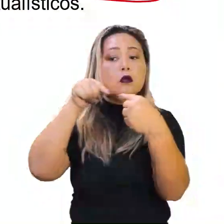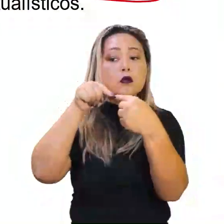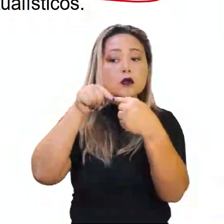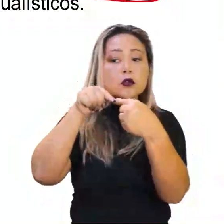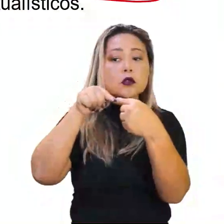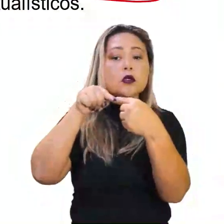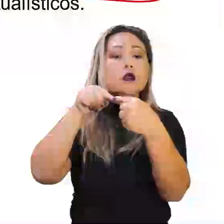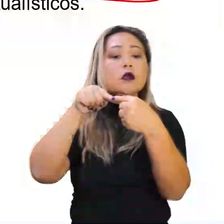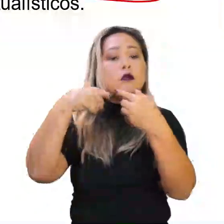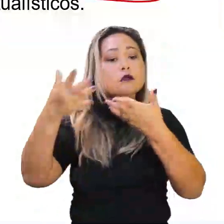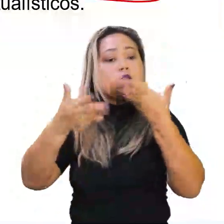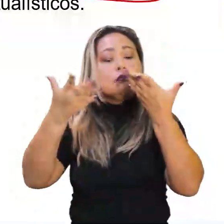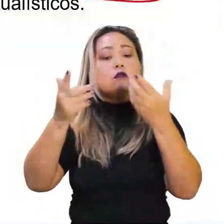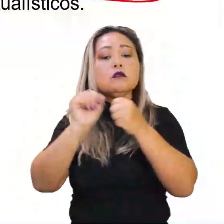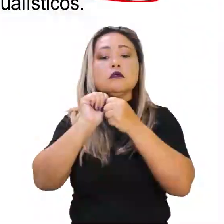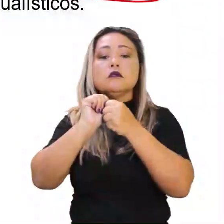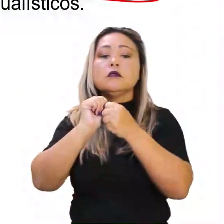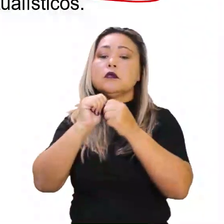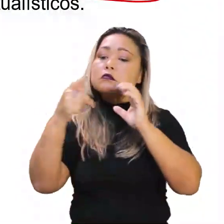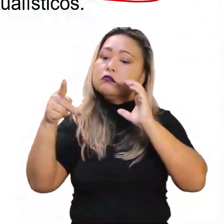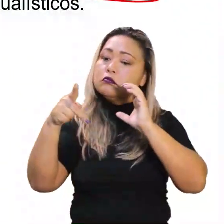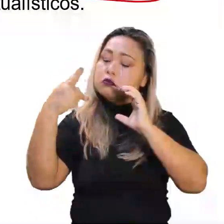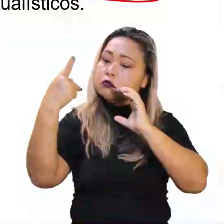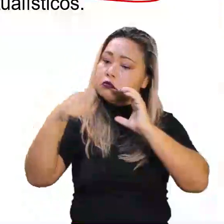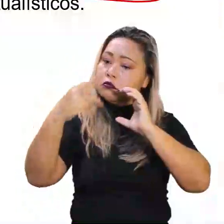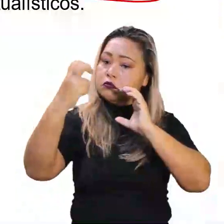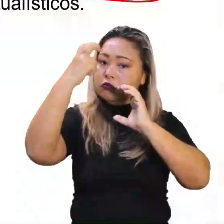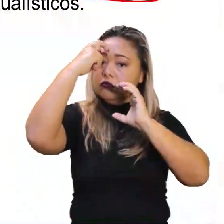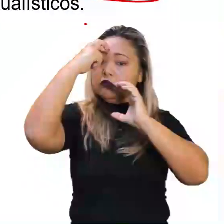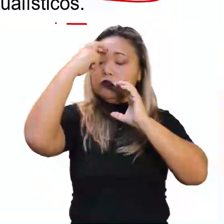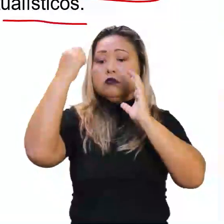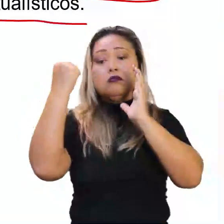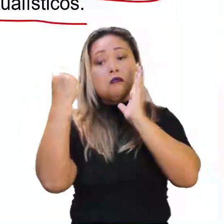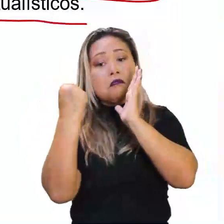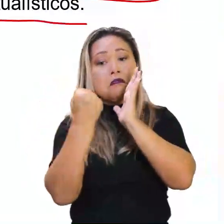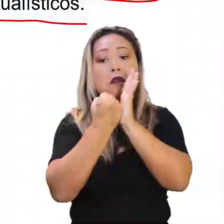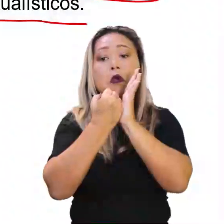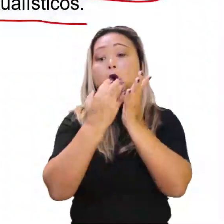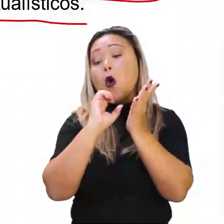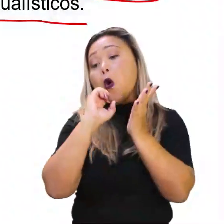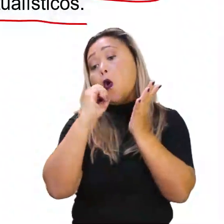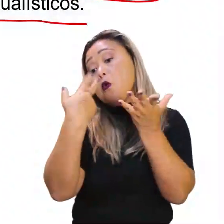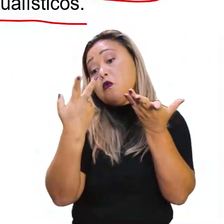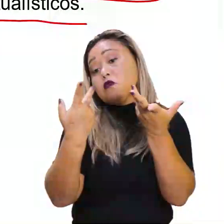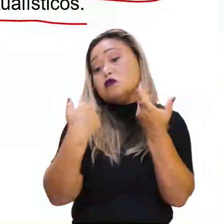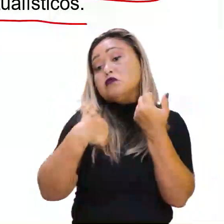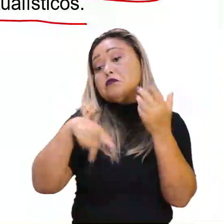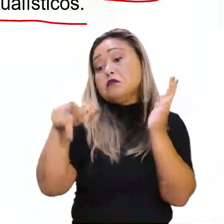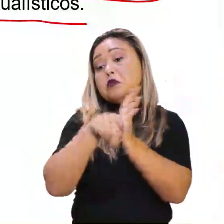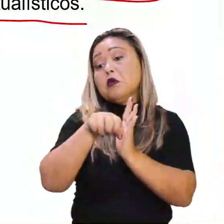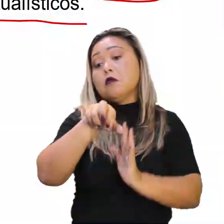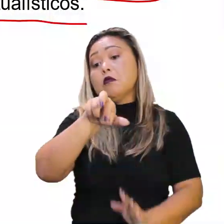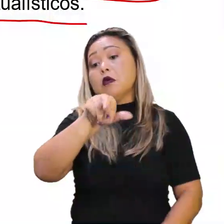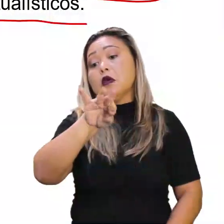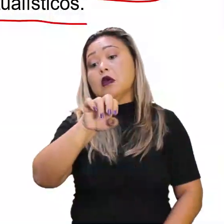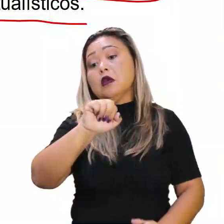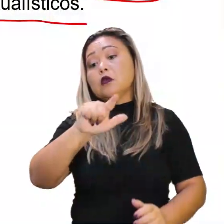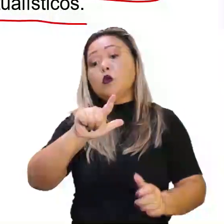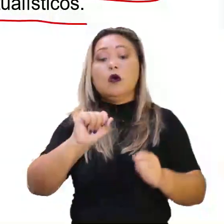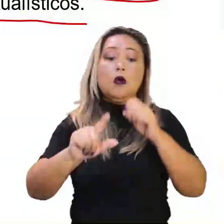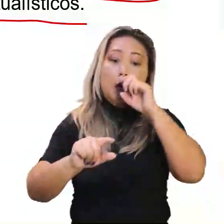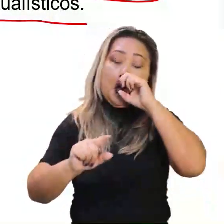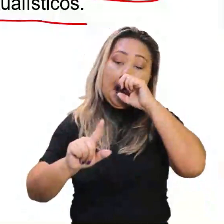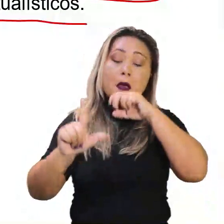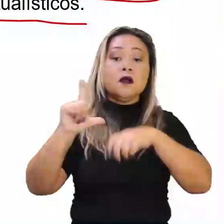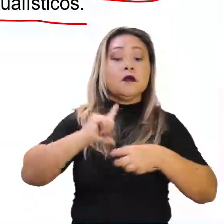ressaltar certos aspectos culturais, simbólicos ou mesmo ritualísticos. Estão corretas?